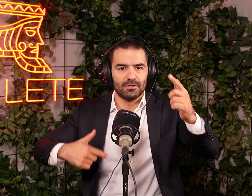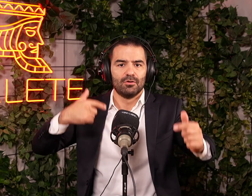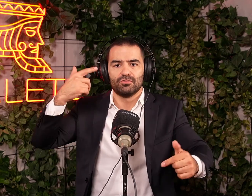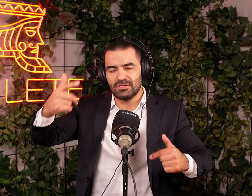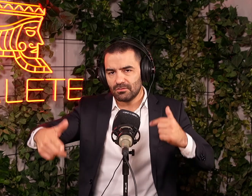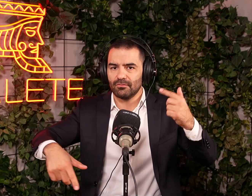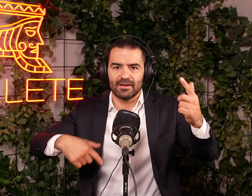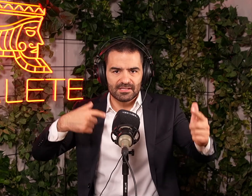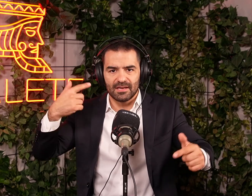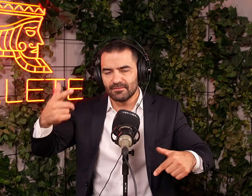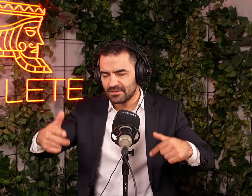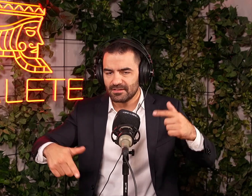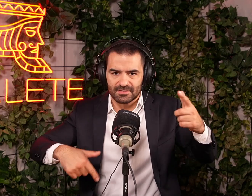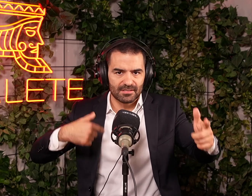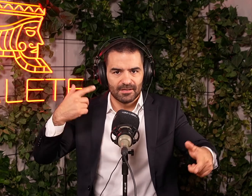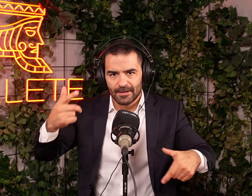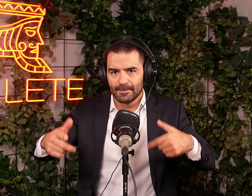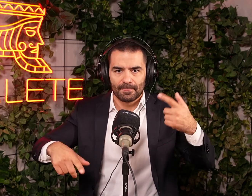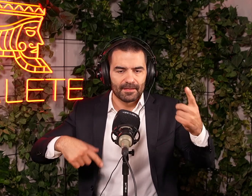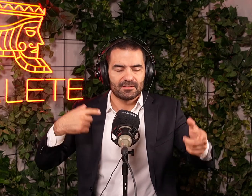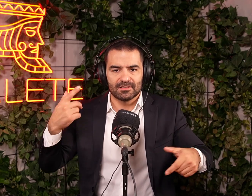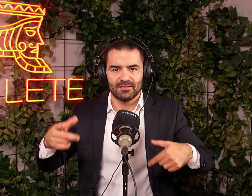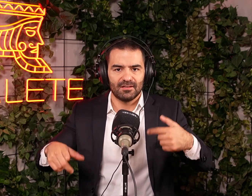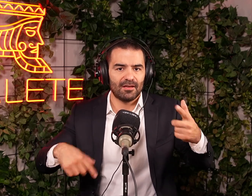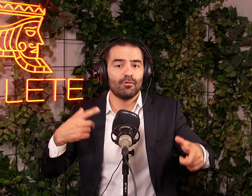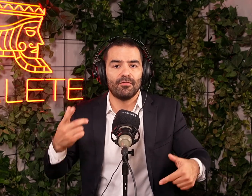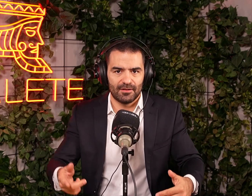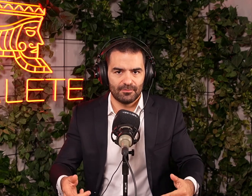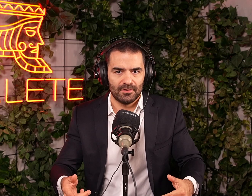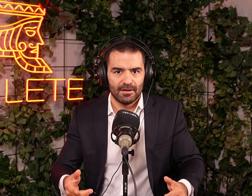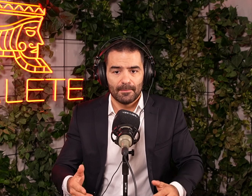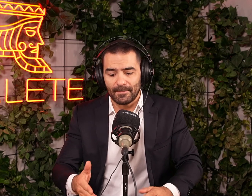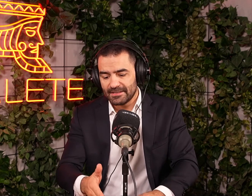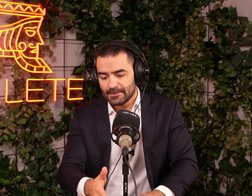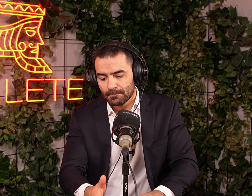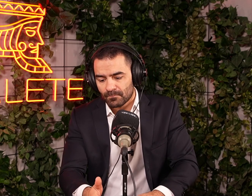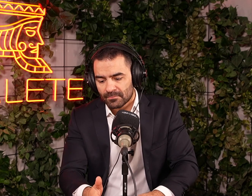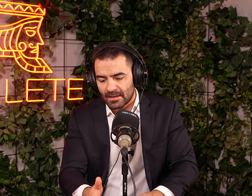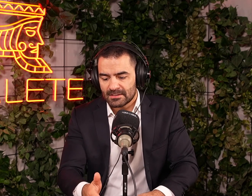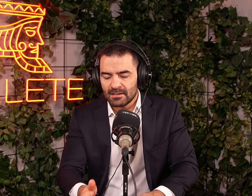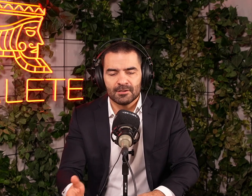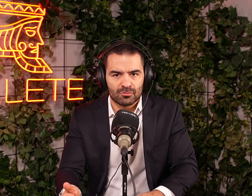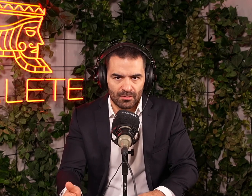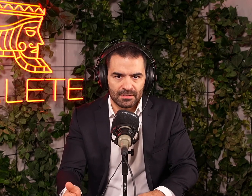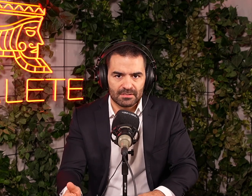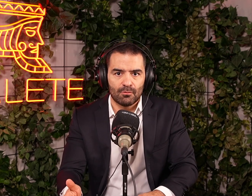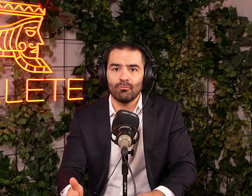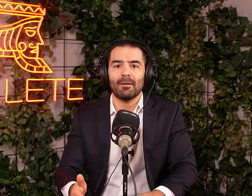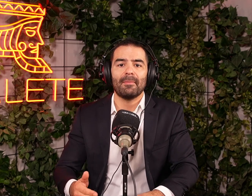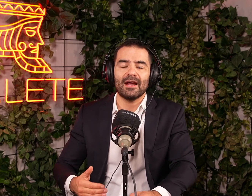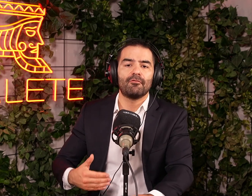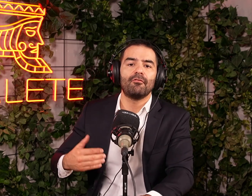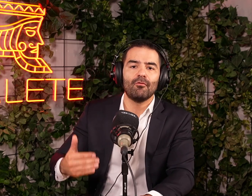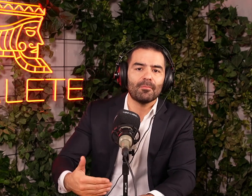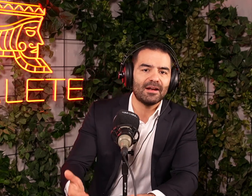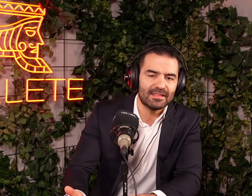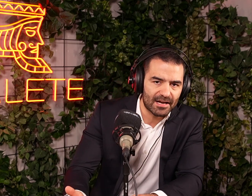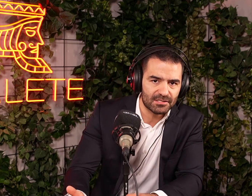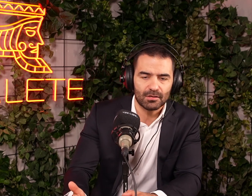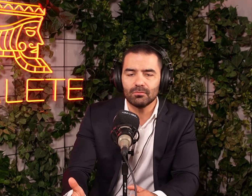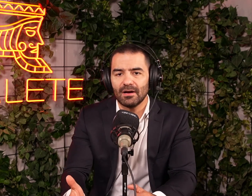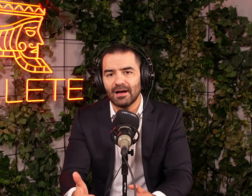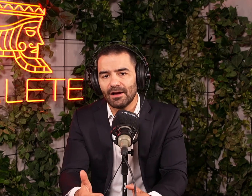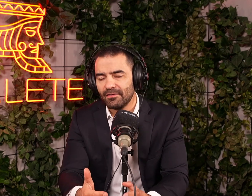é claro que isso o ciclo vai se se renovando mas as eleições São uma mera